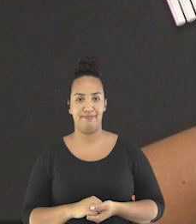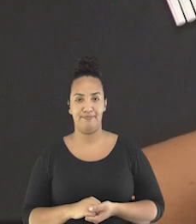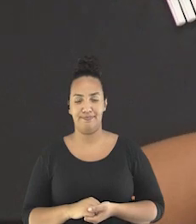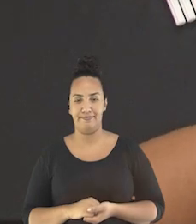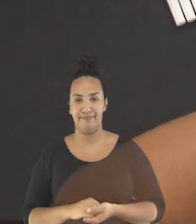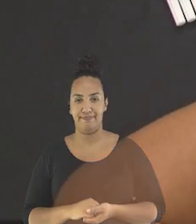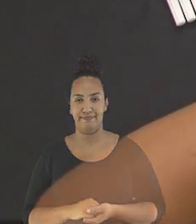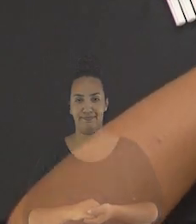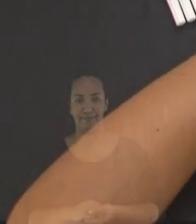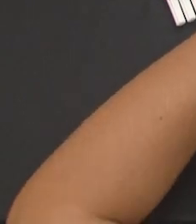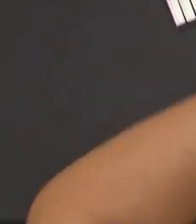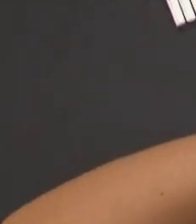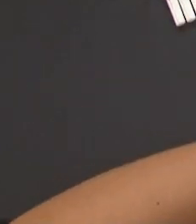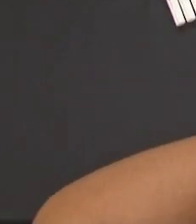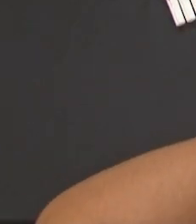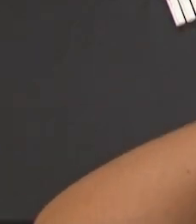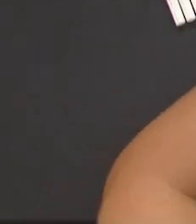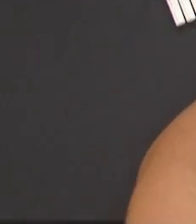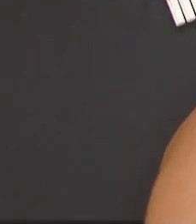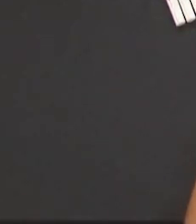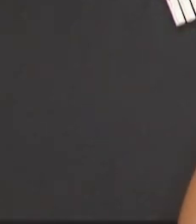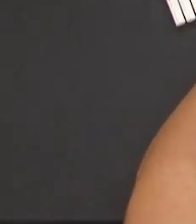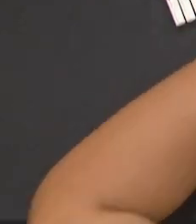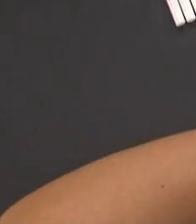brancas de 2 centímetros.